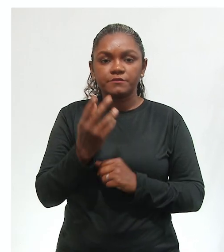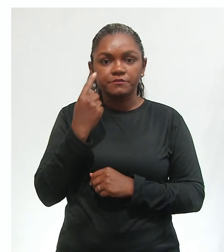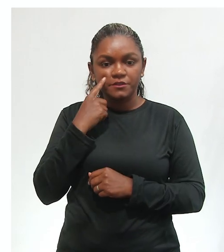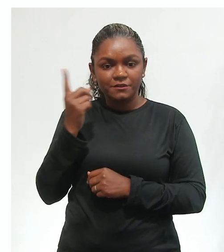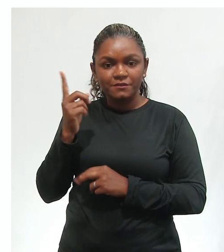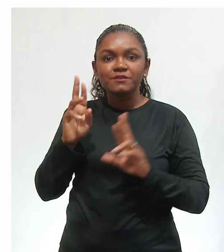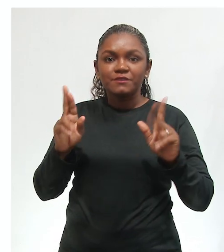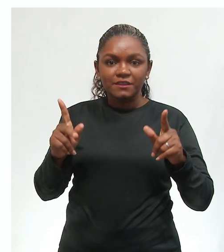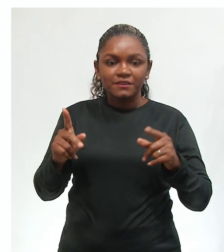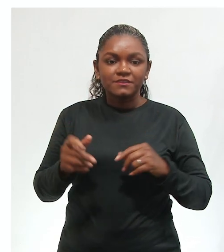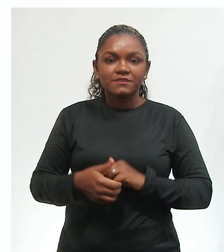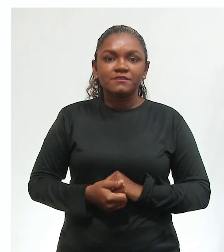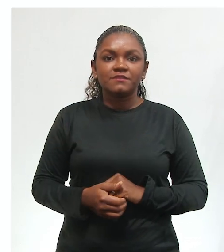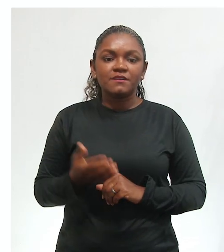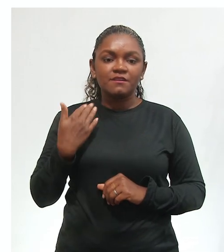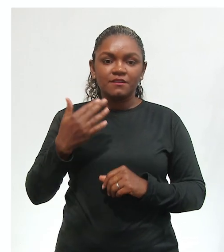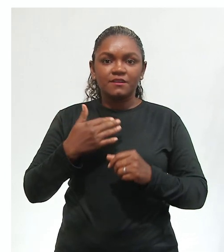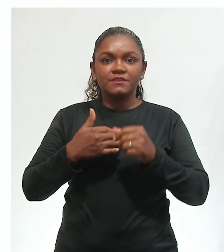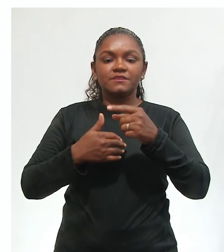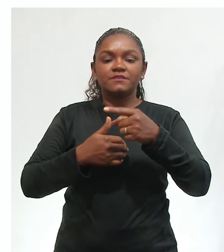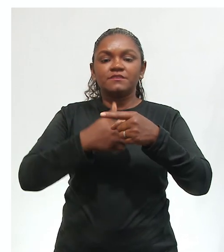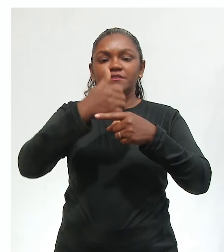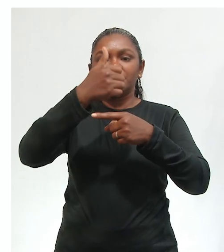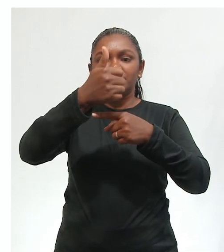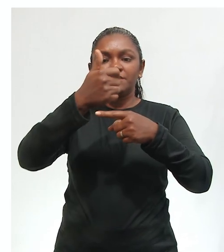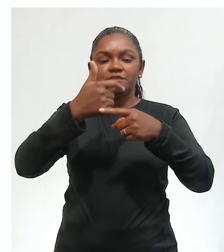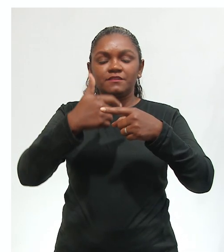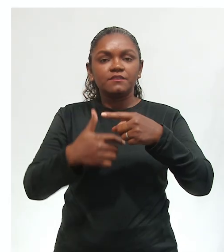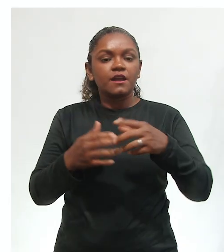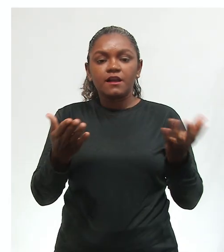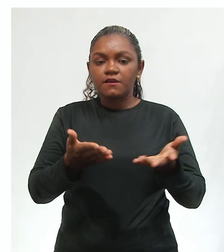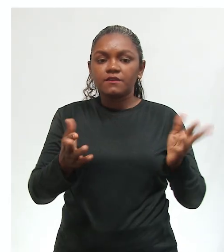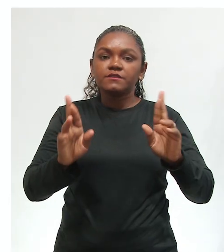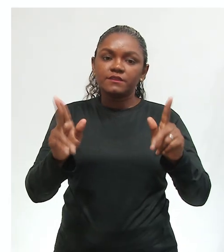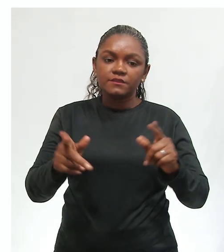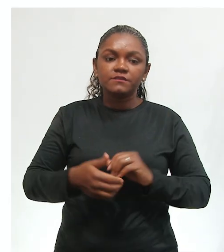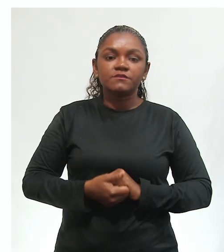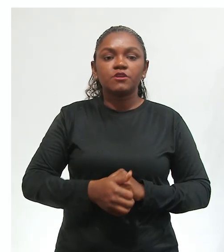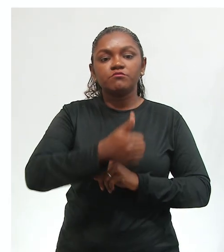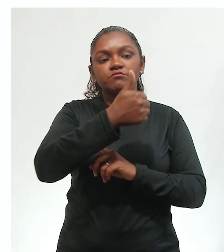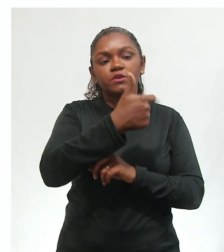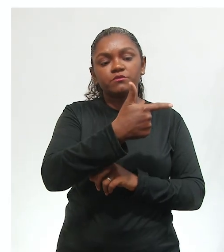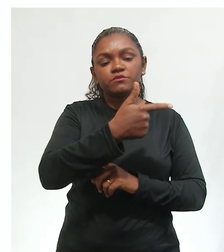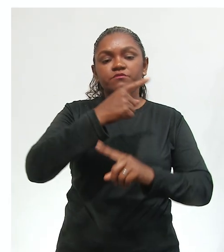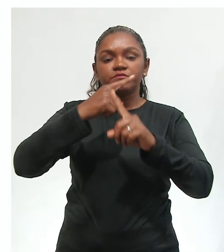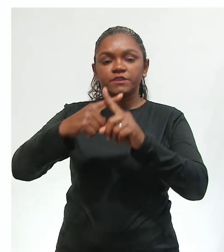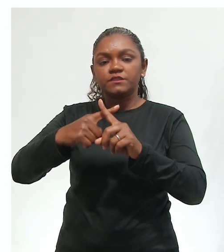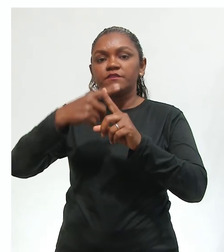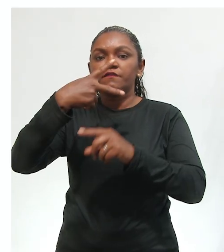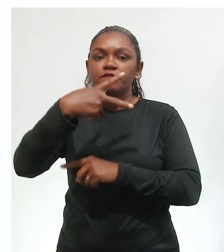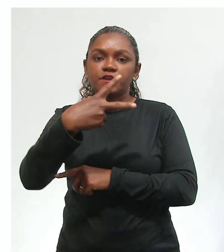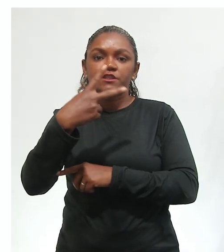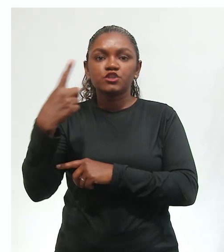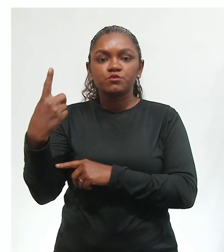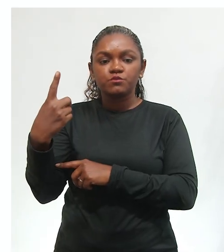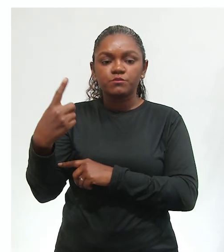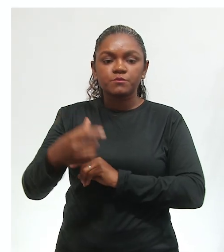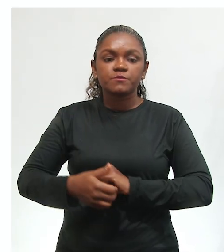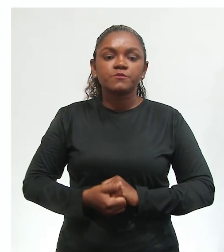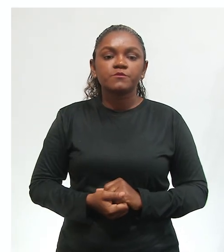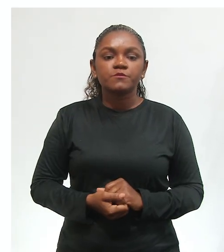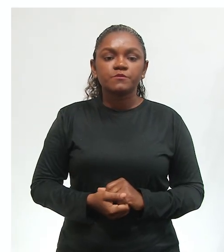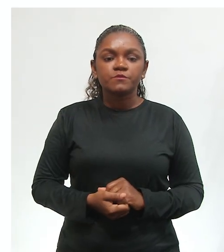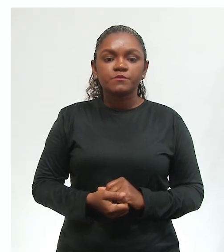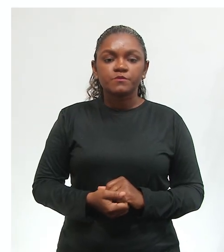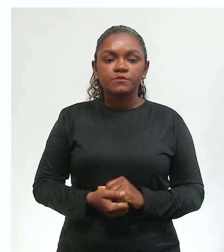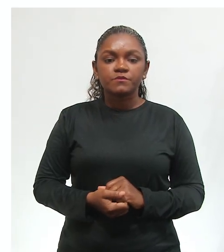Olha uma outra maneira da gente encarar essa mesma multiplicação. Nós vamos colocar aqui, olha, esse 12. O 12 tem